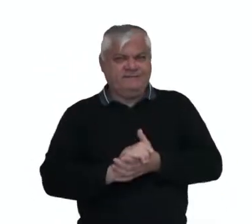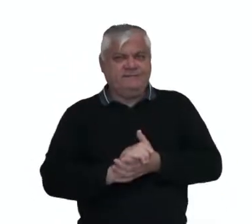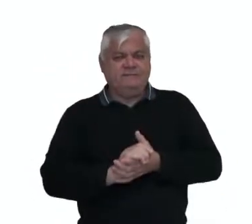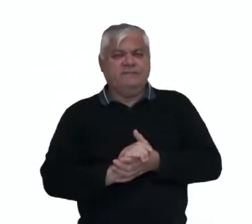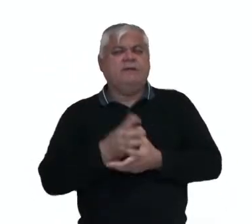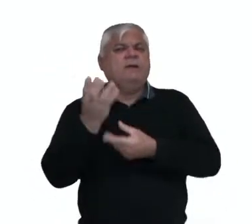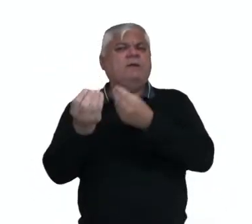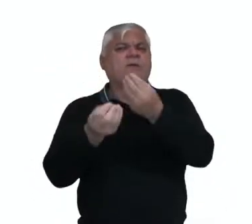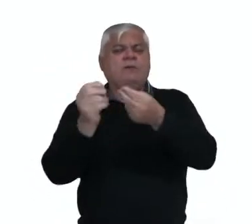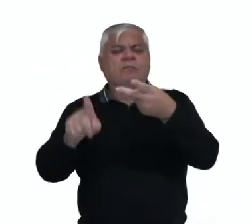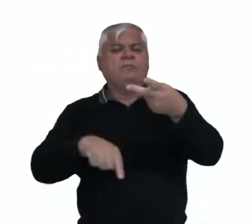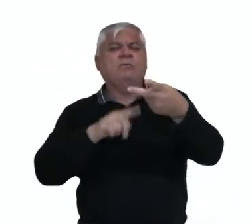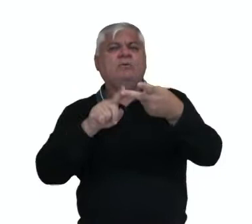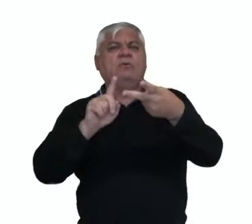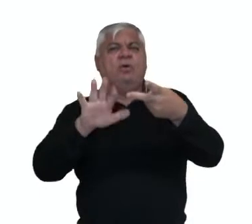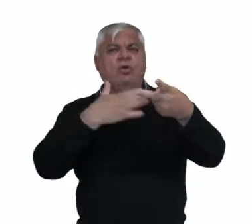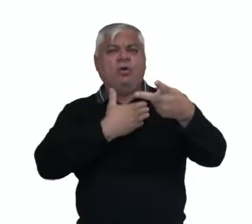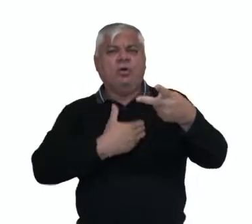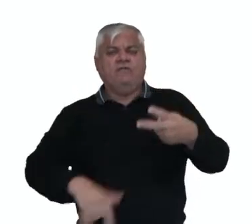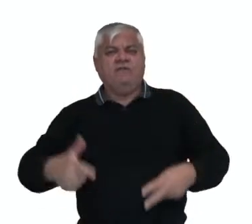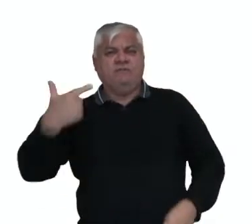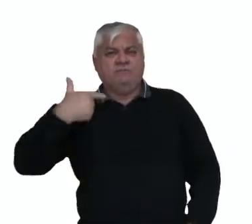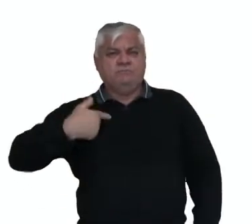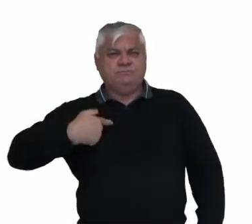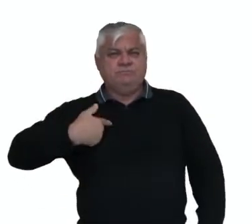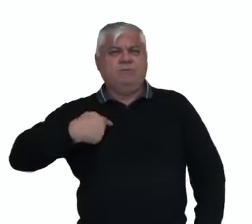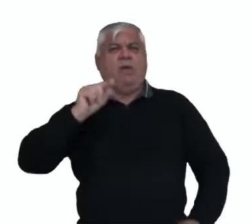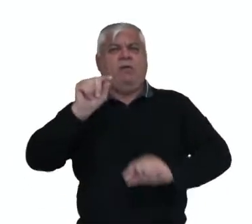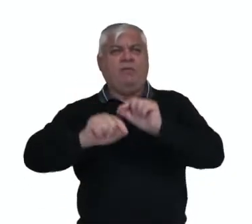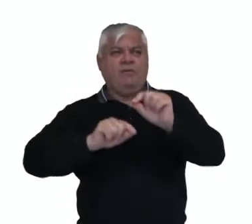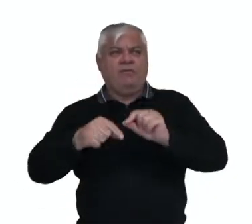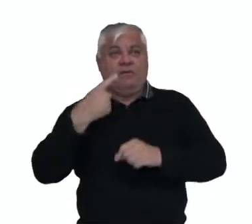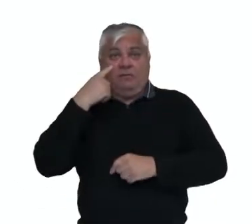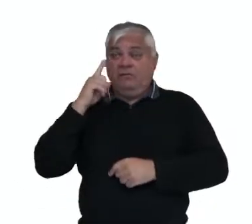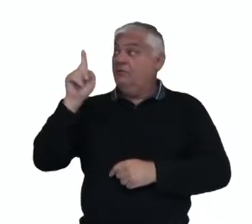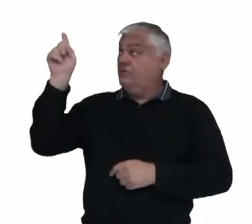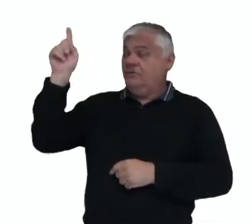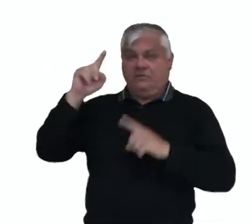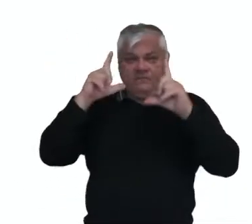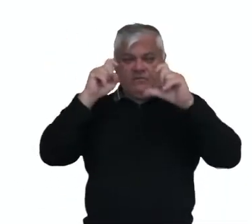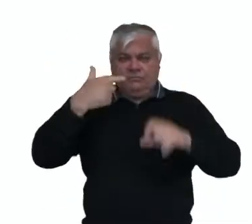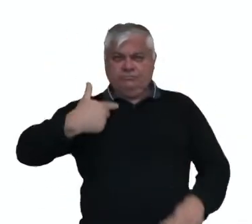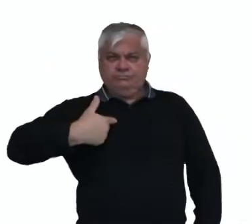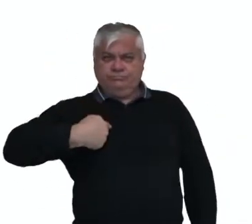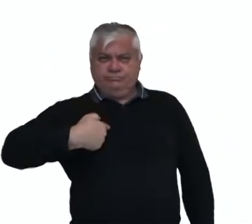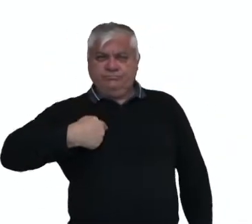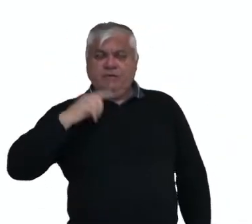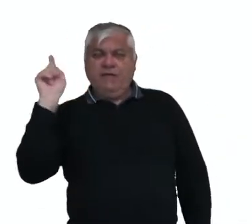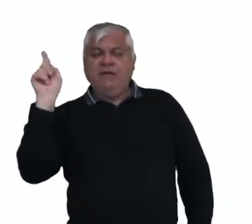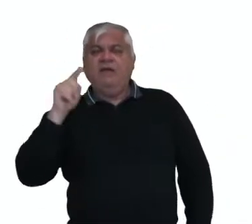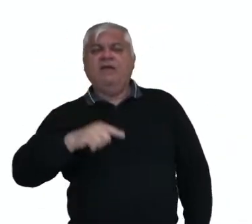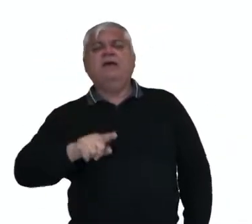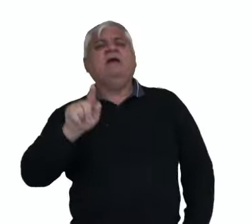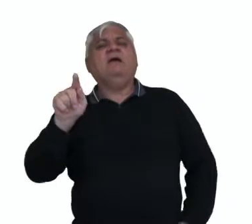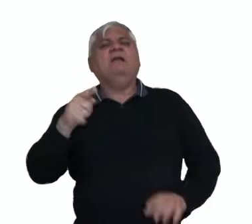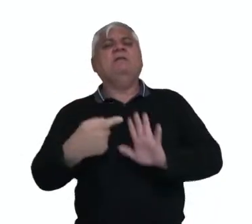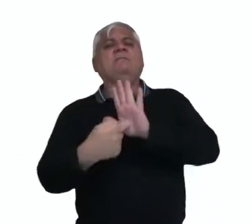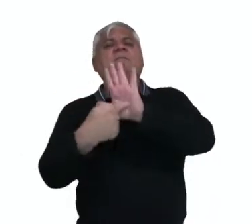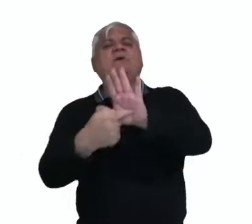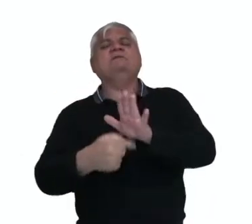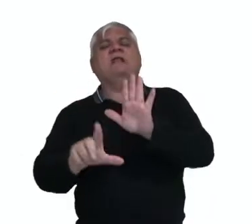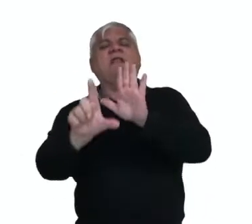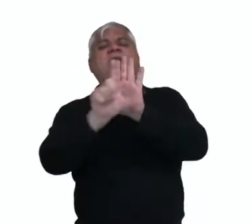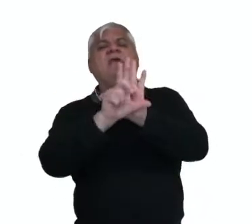que maneira o governo de Getúlio Vargas, inclusive temos aqui uma imagem de Getúlio Vargas, apresenta as